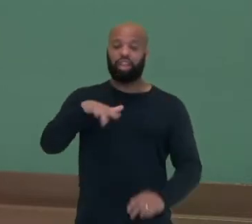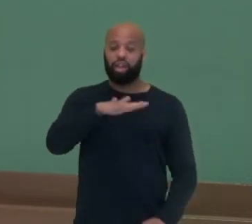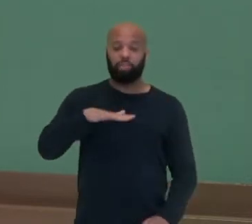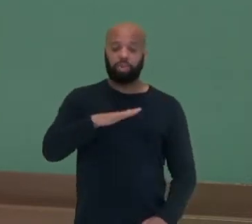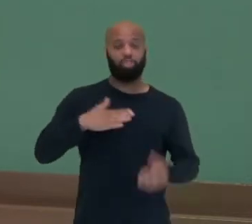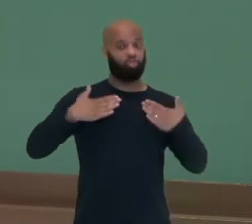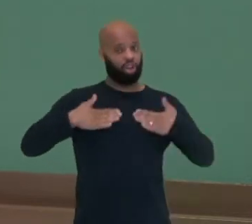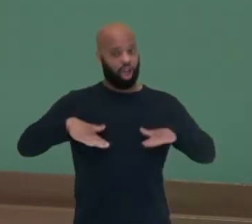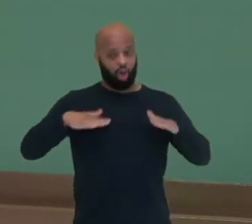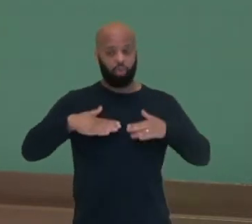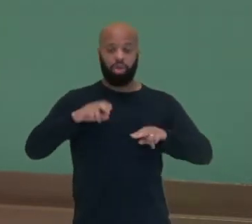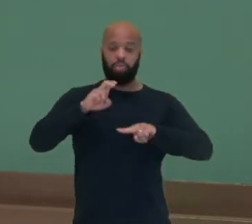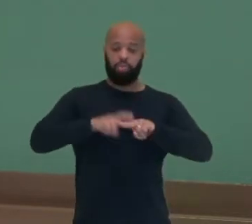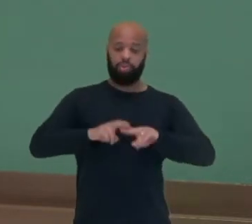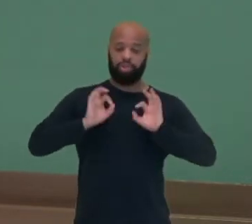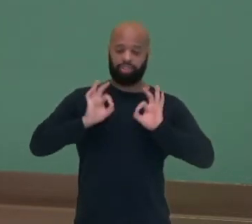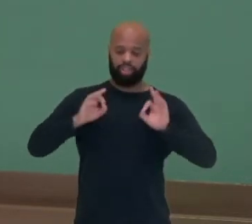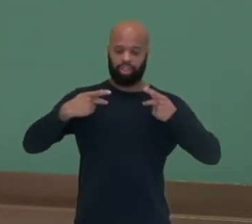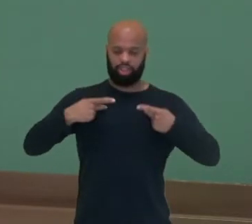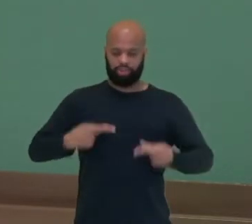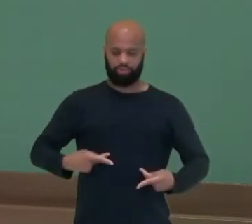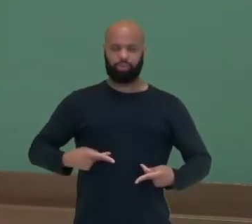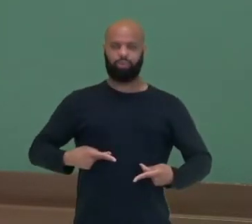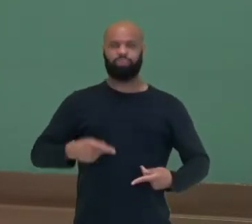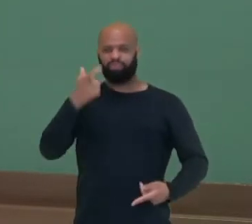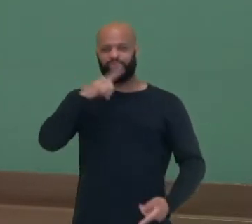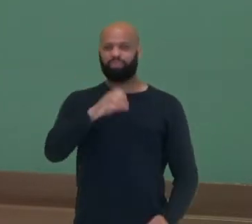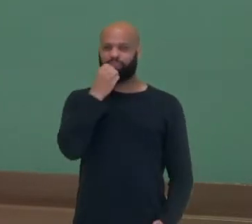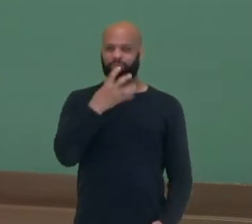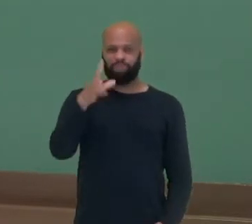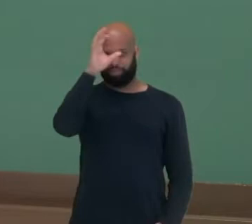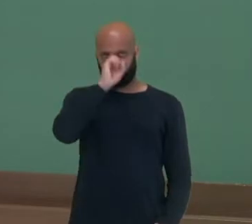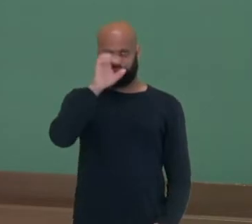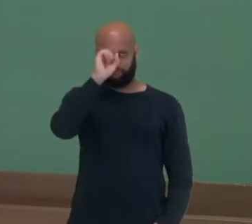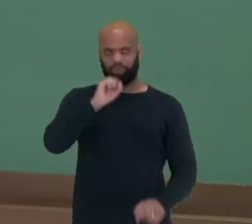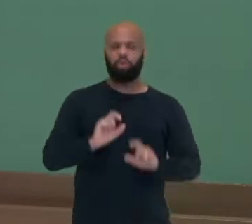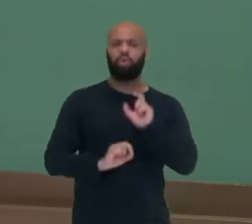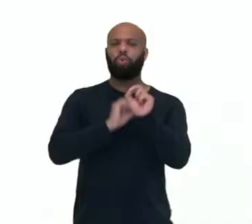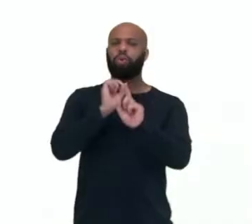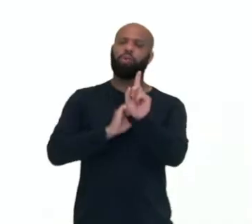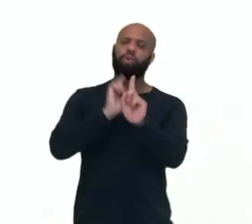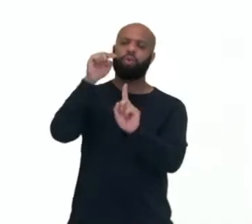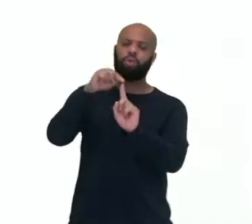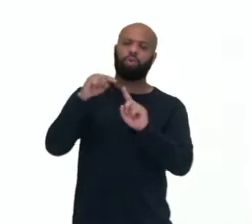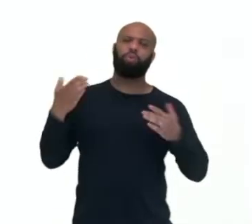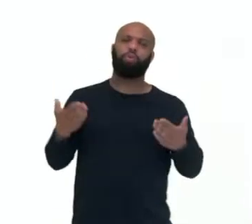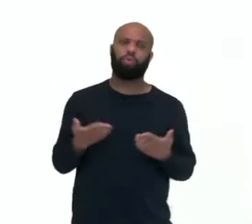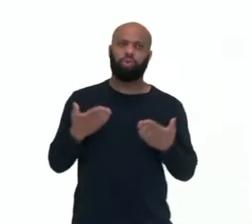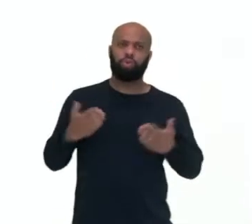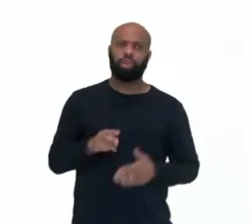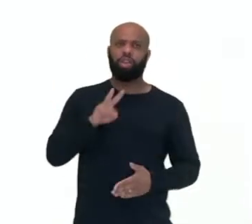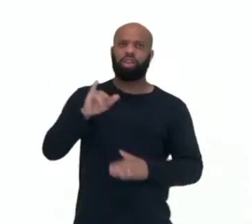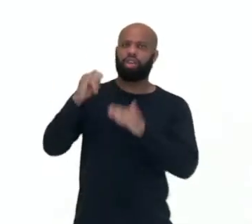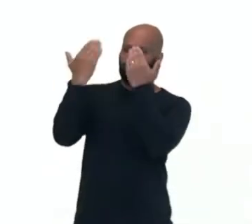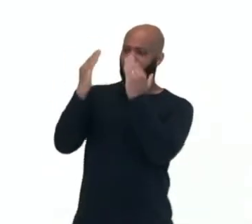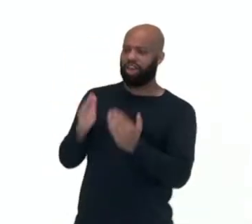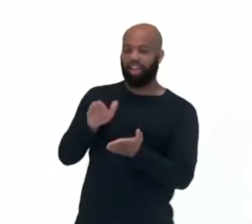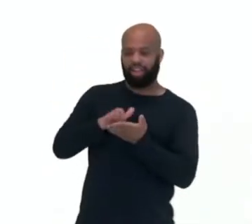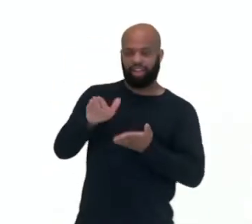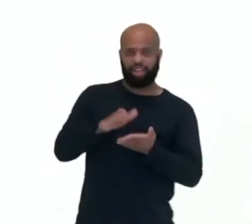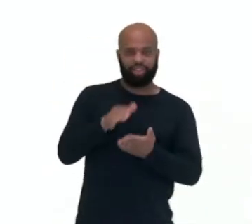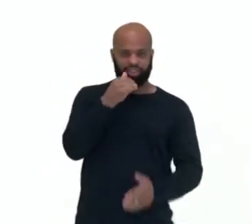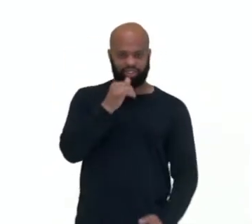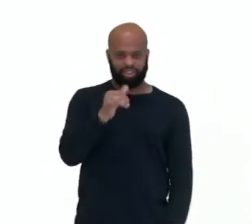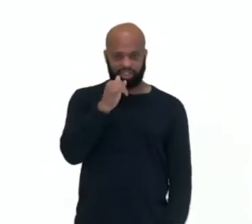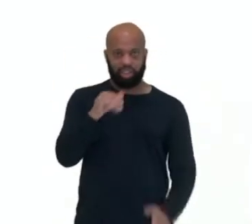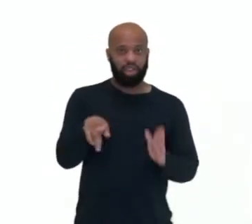é sucesso para os seus estudos. Então vamos lá? Qual é o objetivo da aula? Avaliar o consumo elétrico de